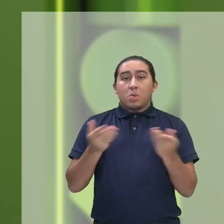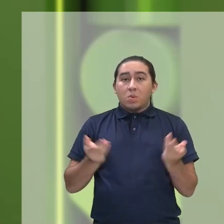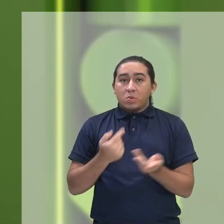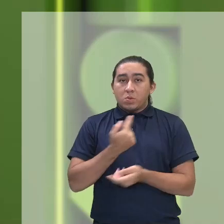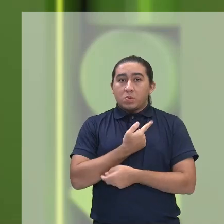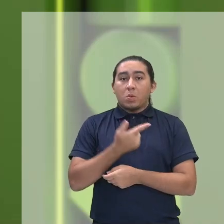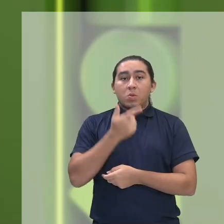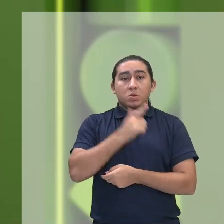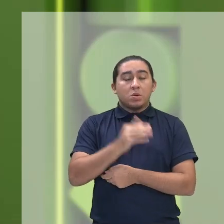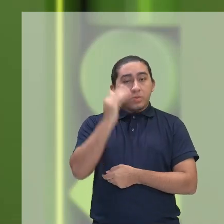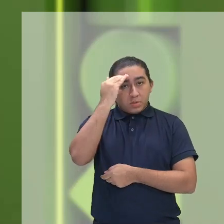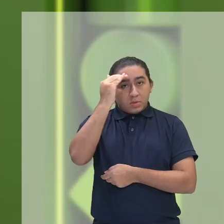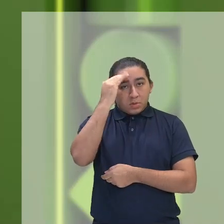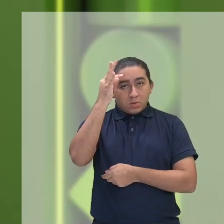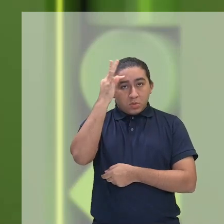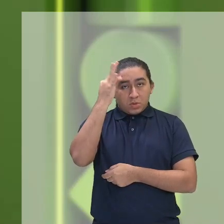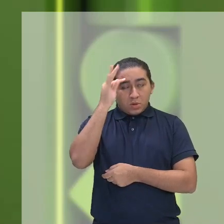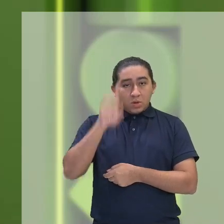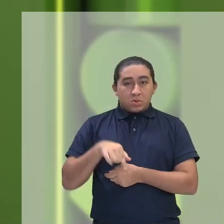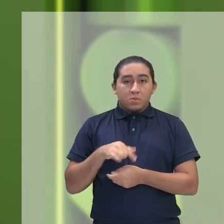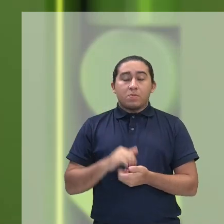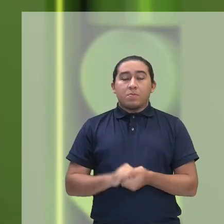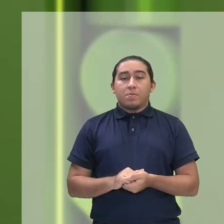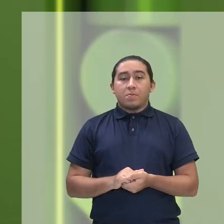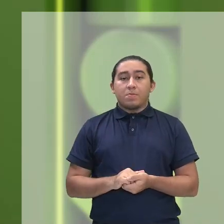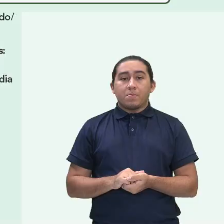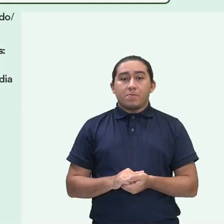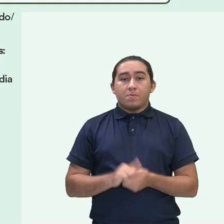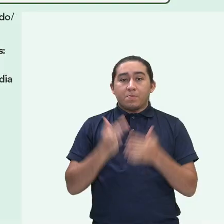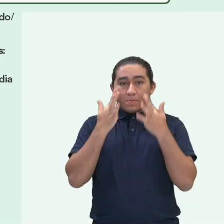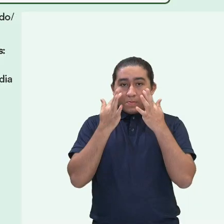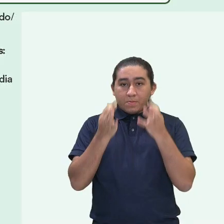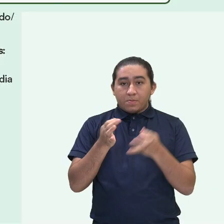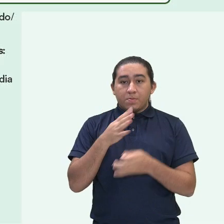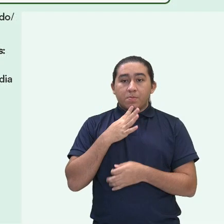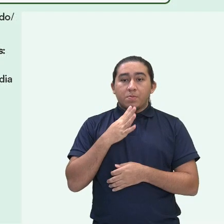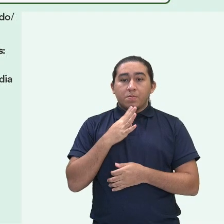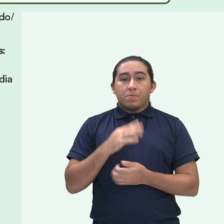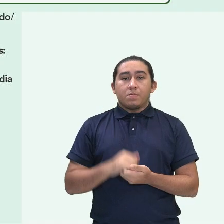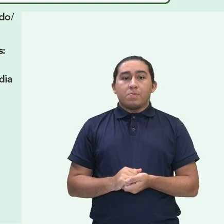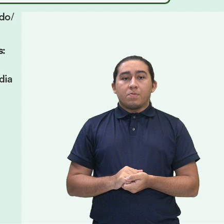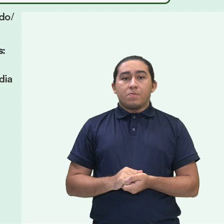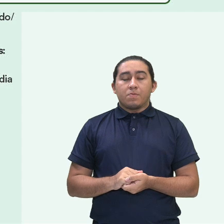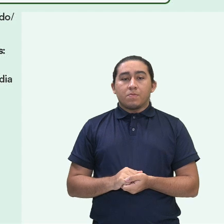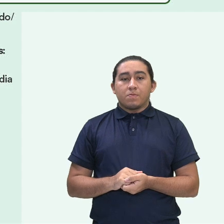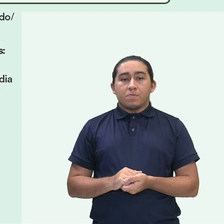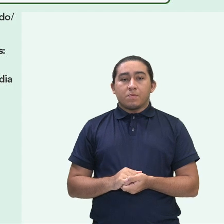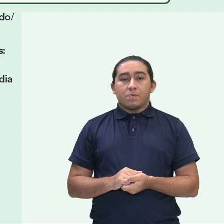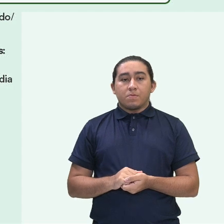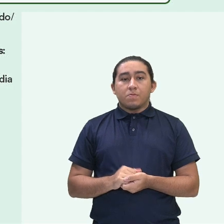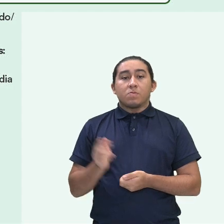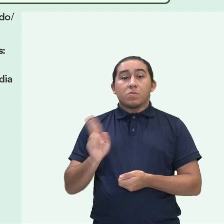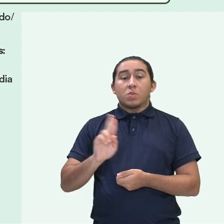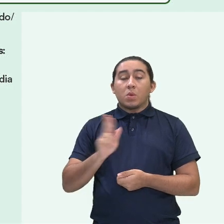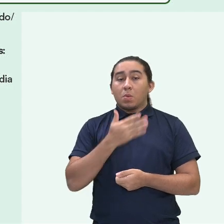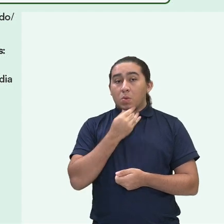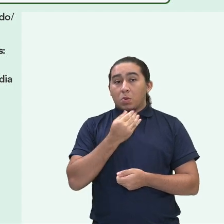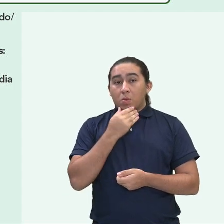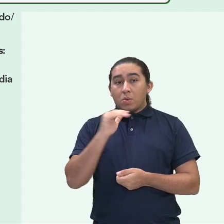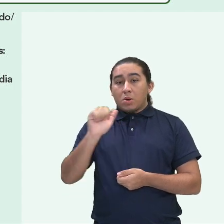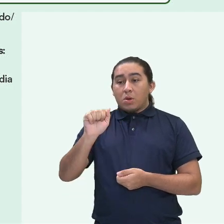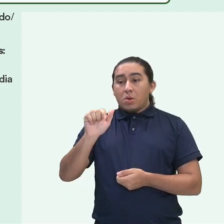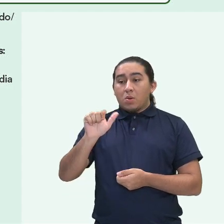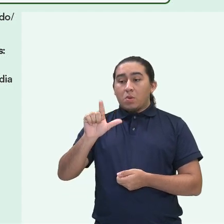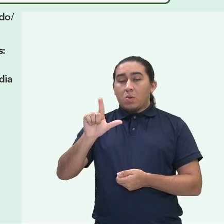ali nessa teoria da deriva continental. Vamos conhecer aí? Olha só. A gente tem aí a imagem, né, do